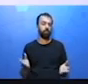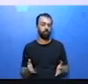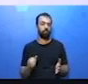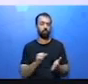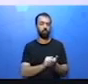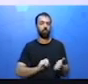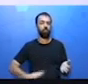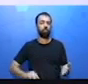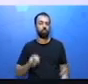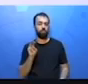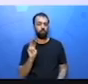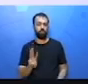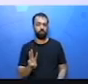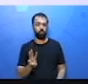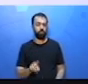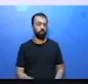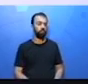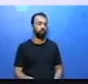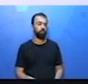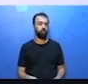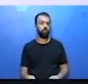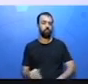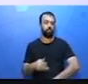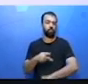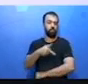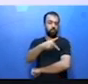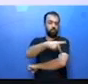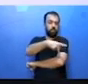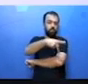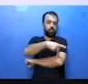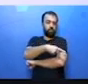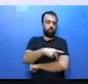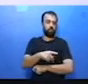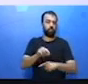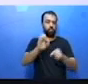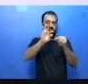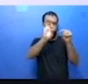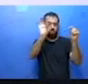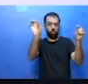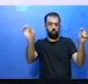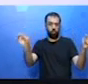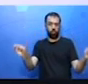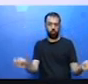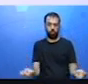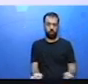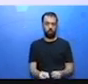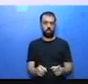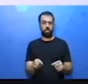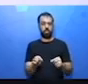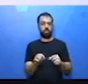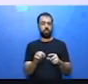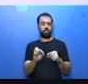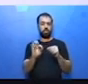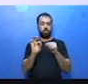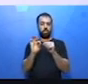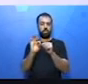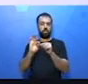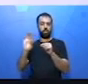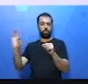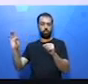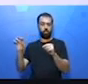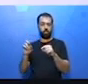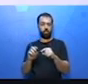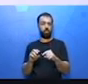Exercício 3. Uma praça circular tem raio igual a 20 metros. Ela é dividida em 6